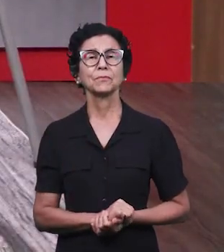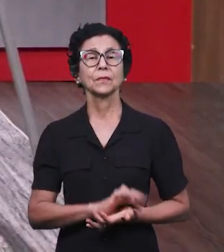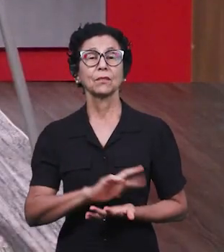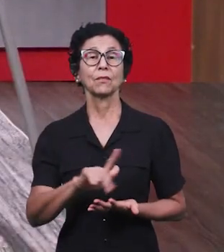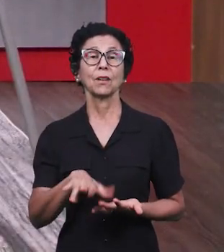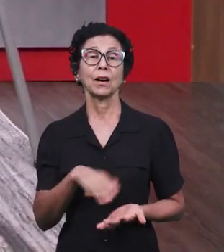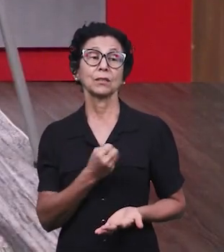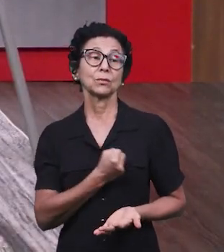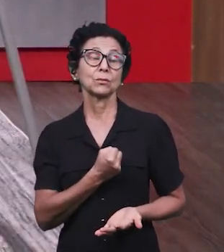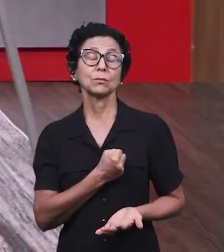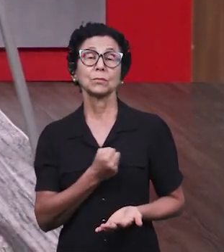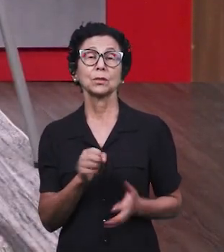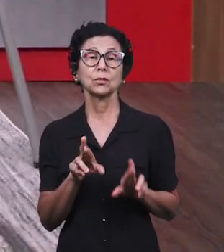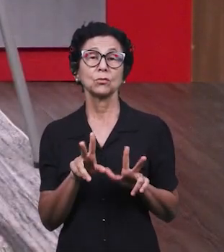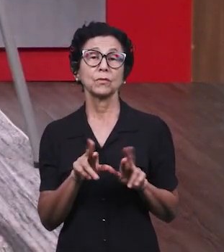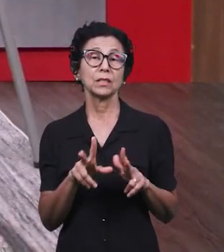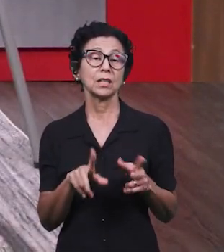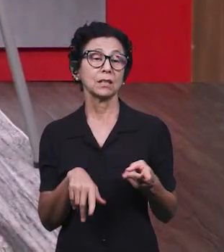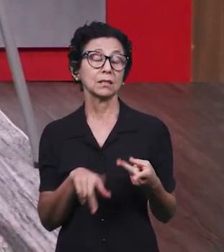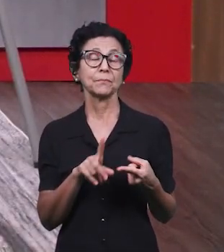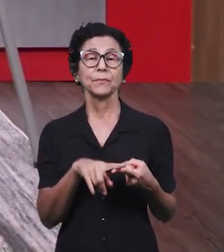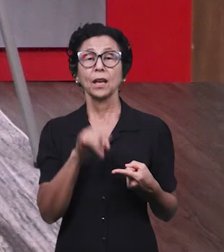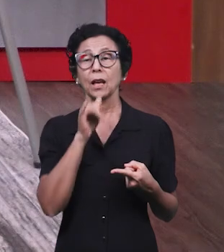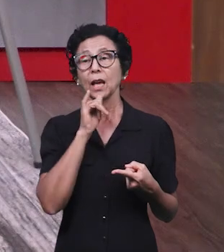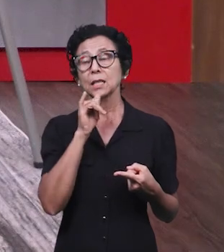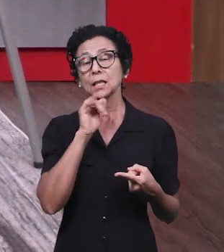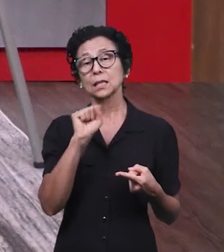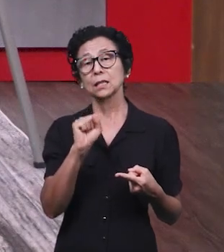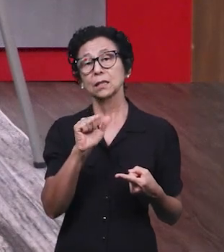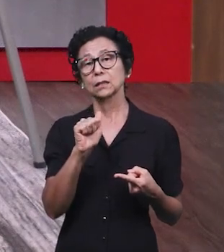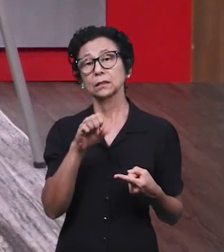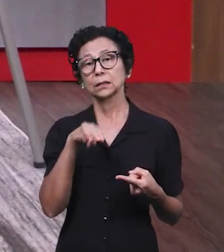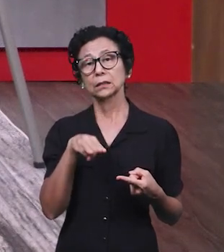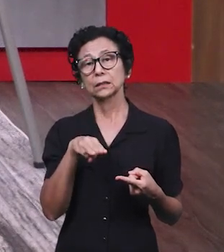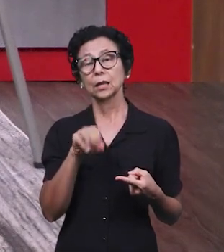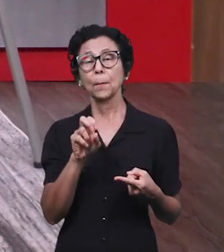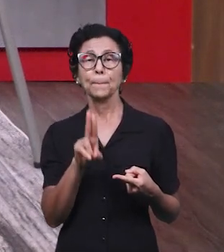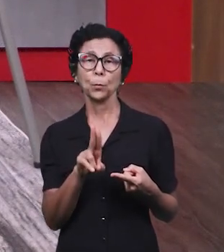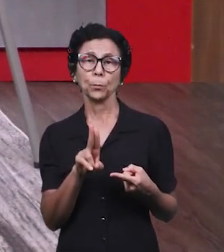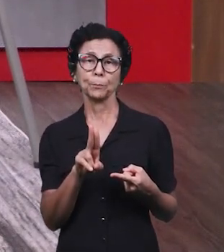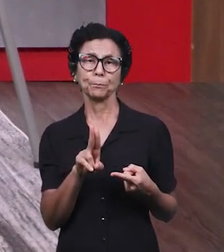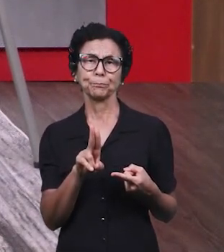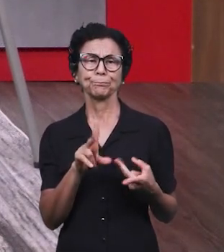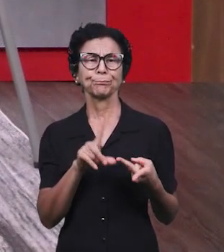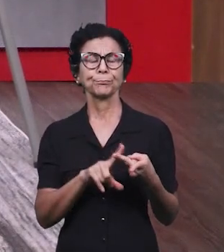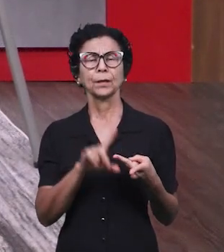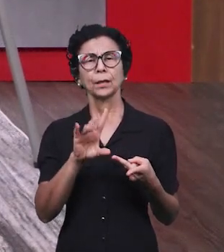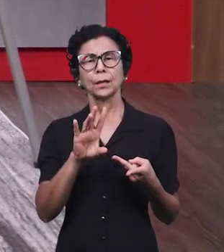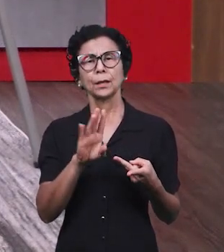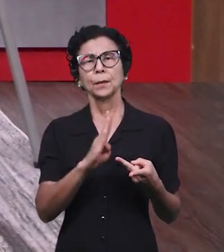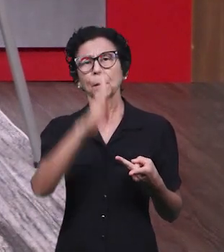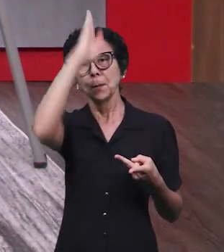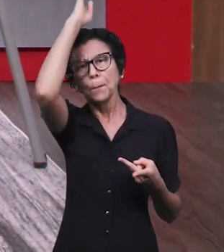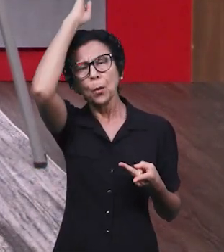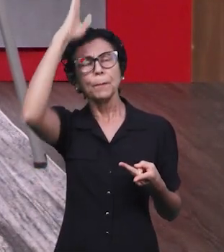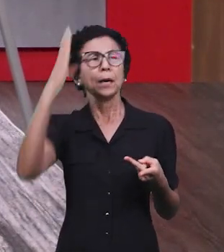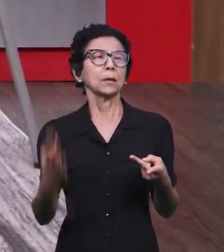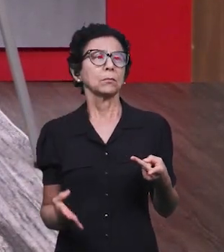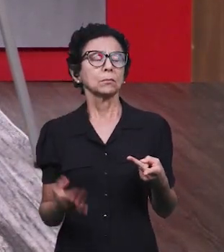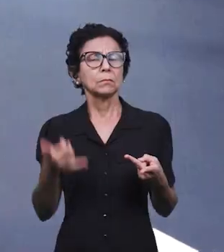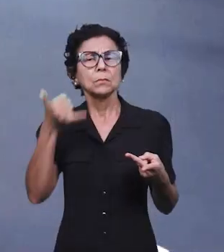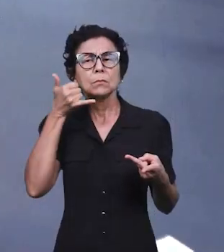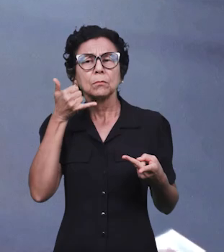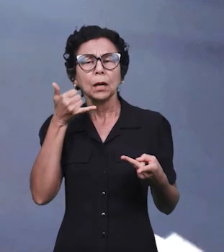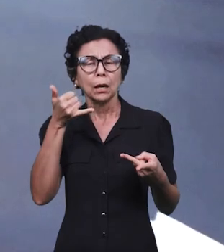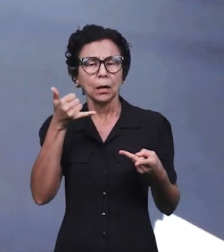Qual é melhor? Qual a diferença entre eles? Por exemplo, SAMU e bombeiros. Que horas que eu ligo para um, que hora que eu ligo para outro?